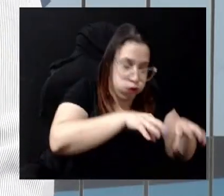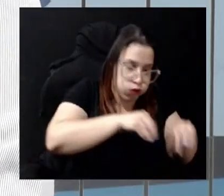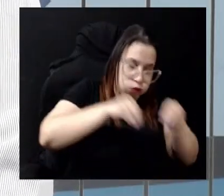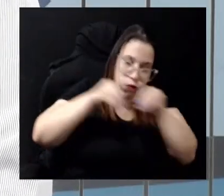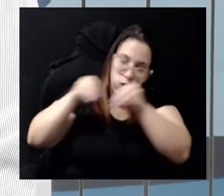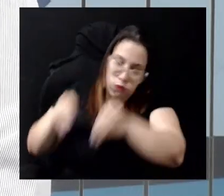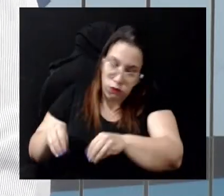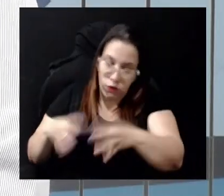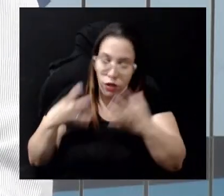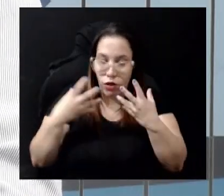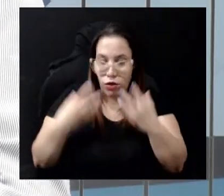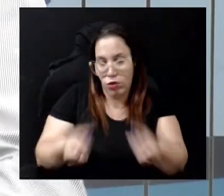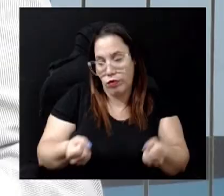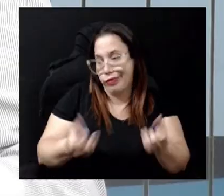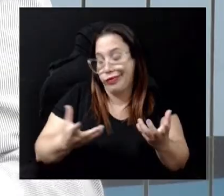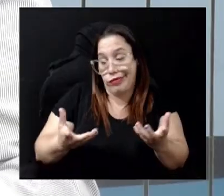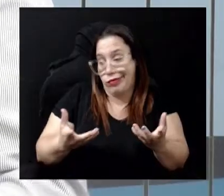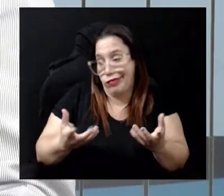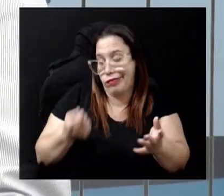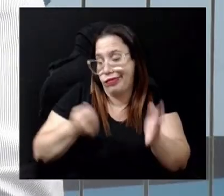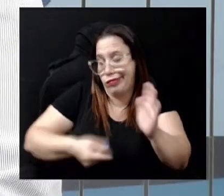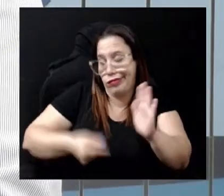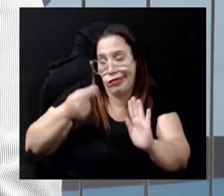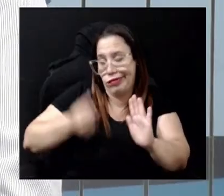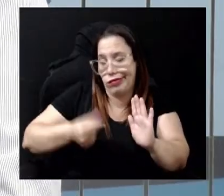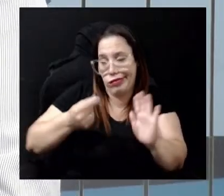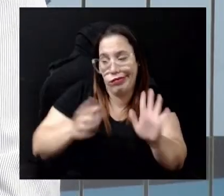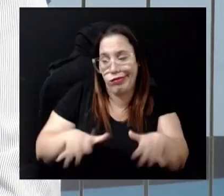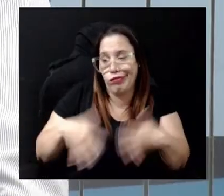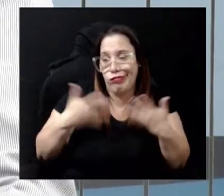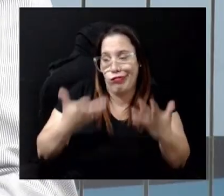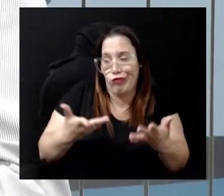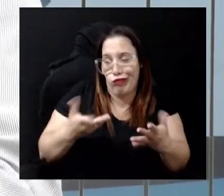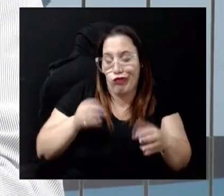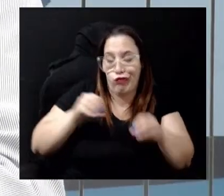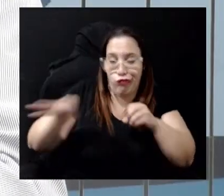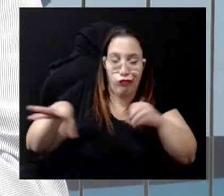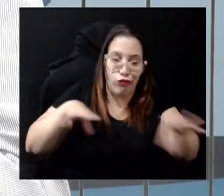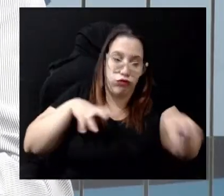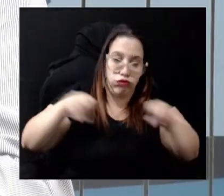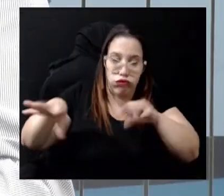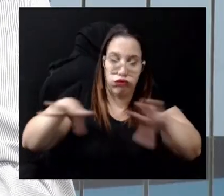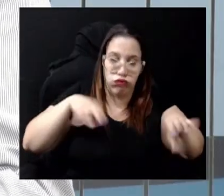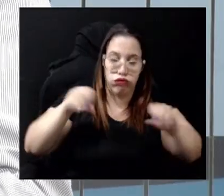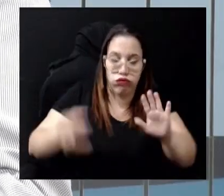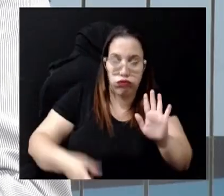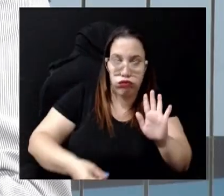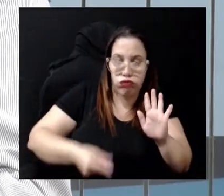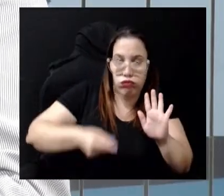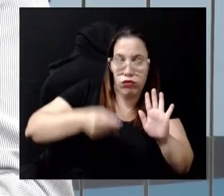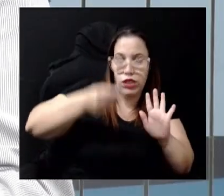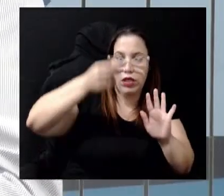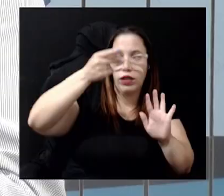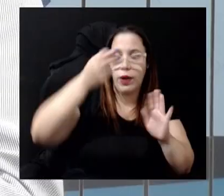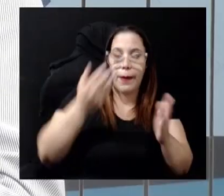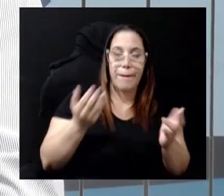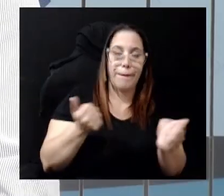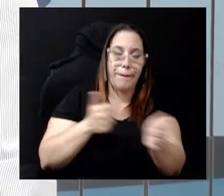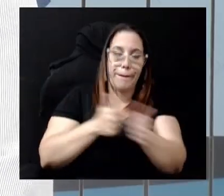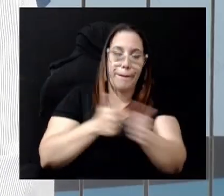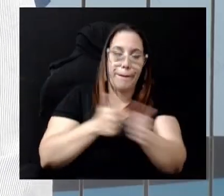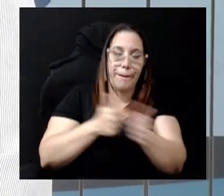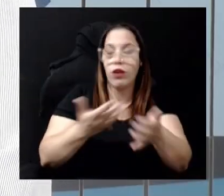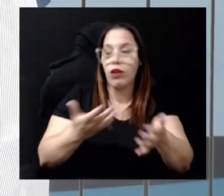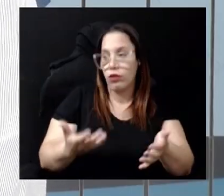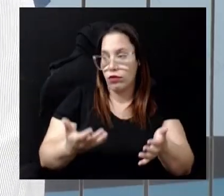e portanto está no custo do orçamento de uma certa forma disseminado. Então a economia tem uma relação muito próxima com isso, tendo em vista essa